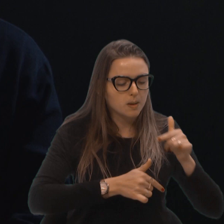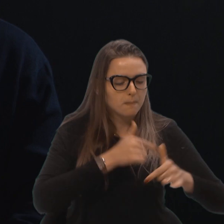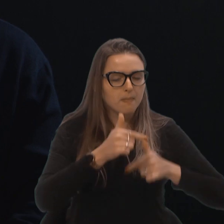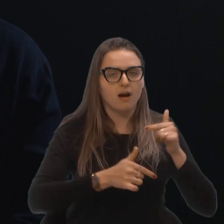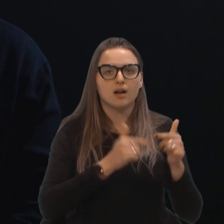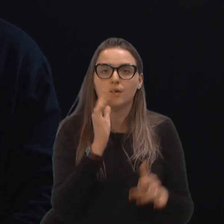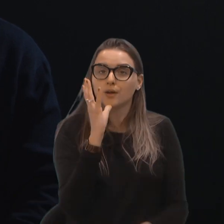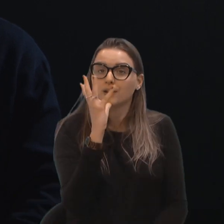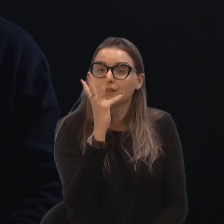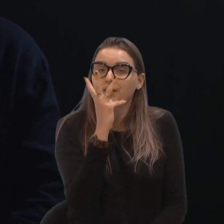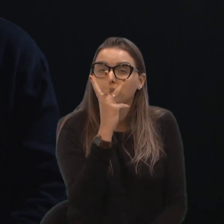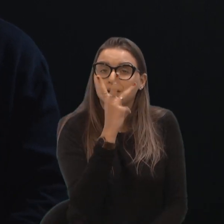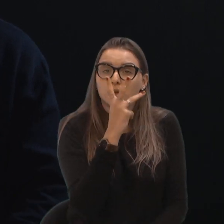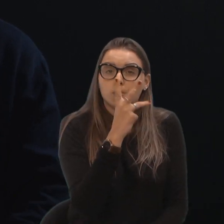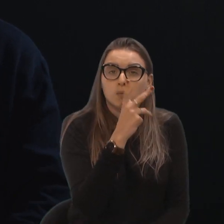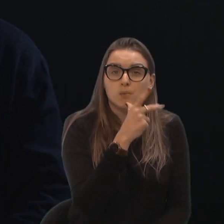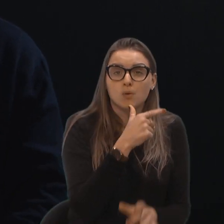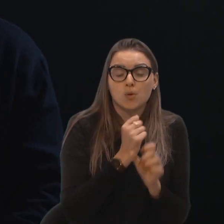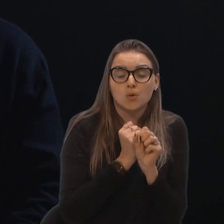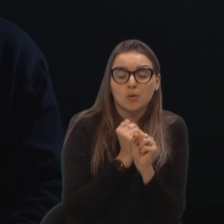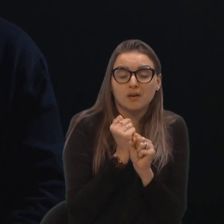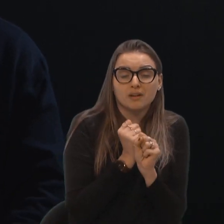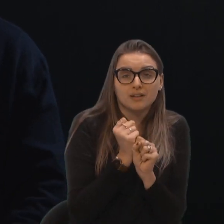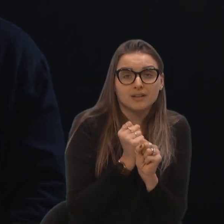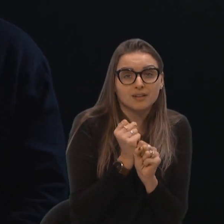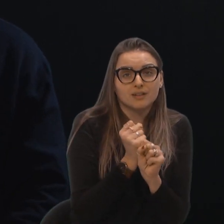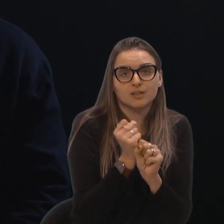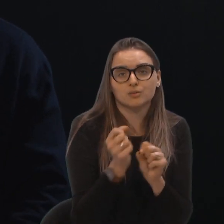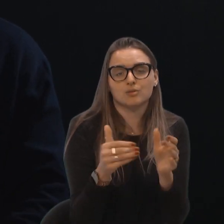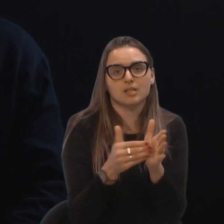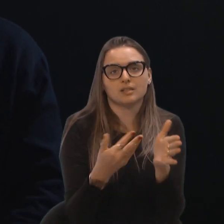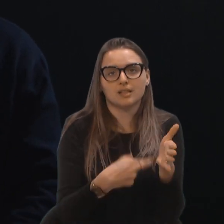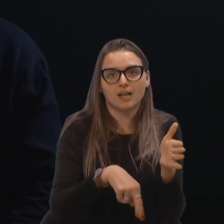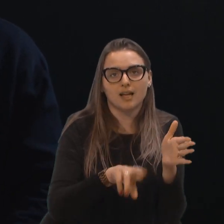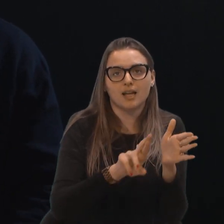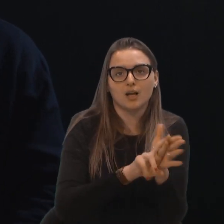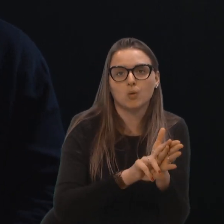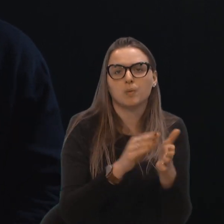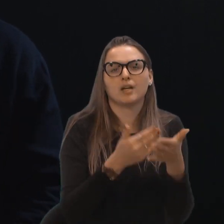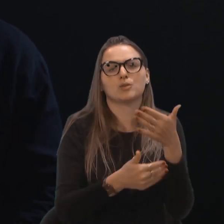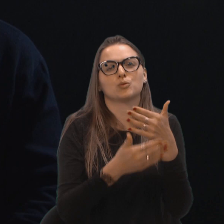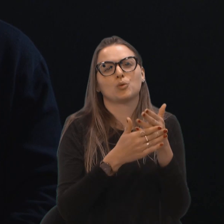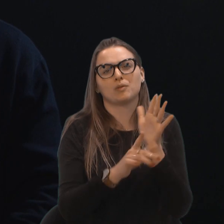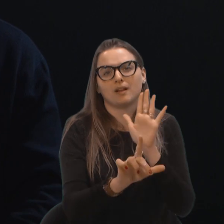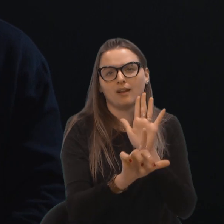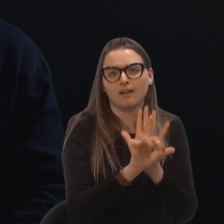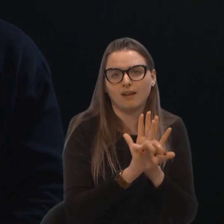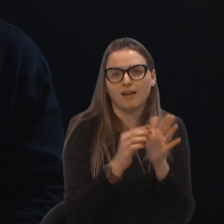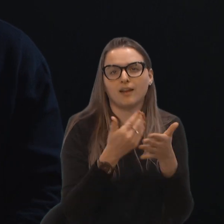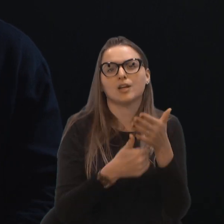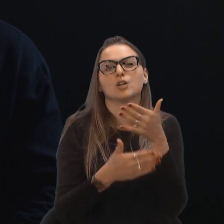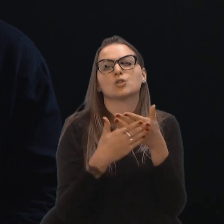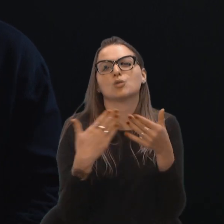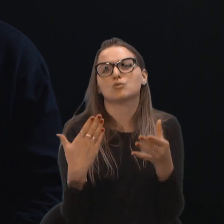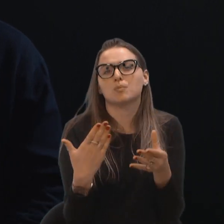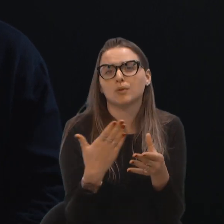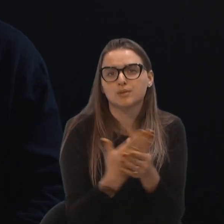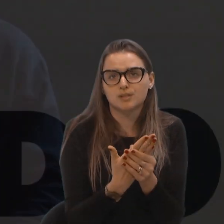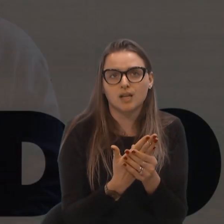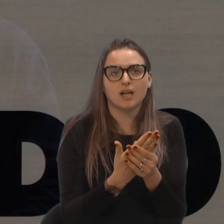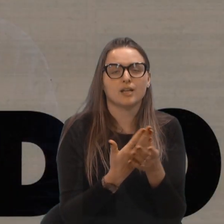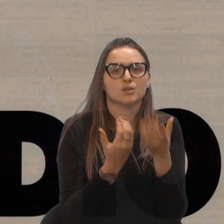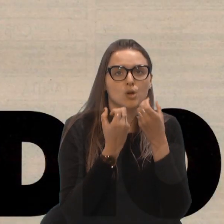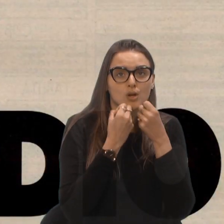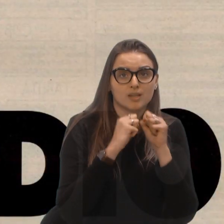muito grande, que demorou alguns anos, até recuperar toda a parte da legislação, recuperar todos os